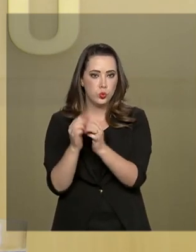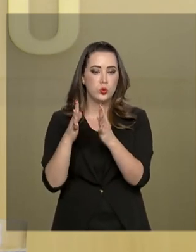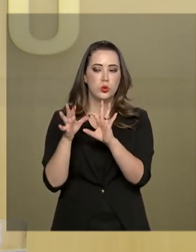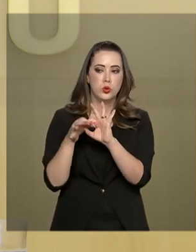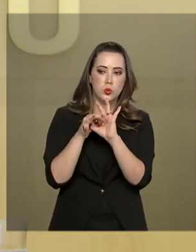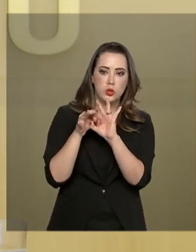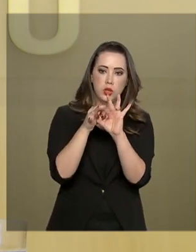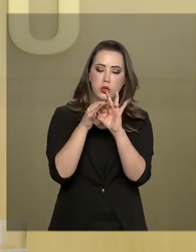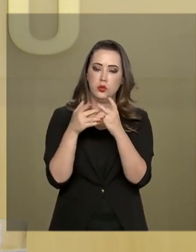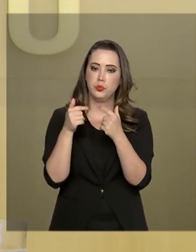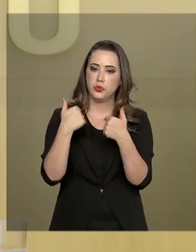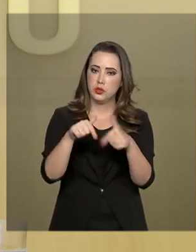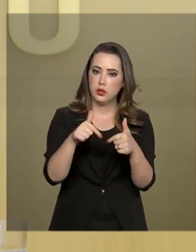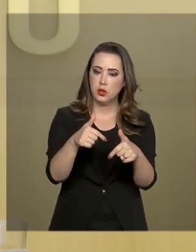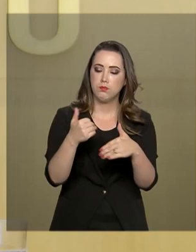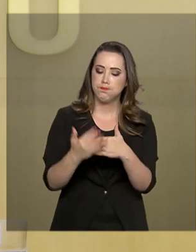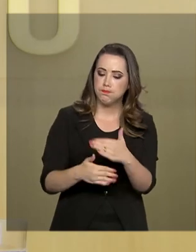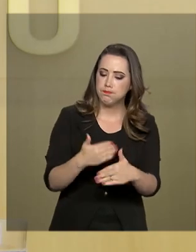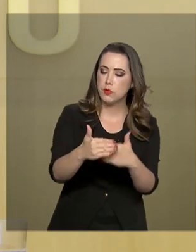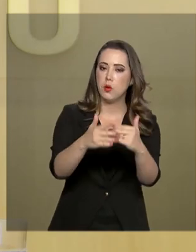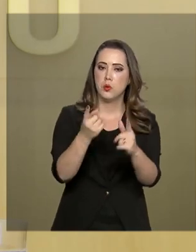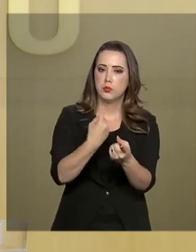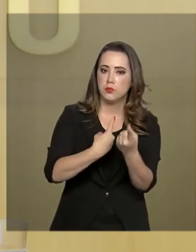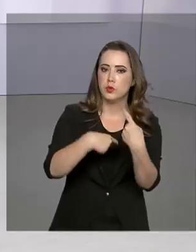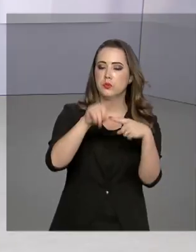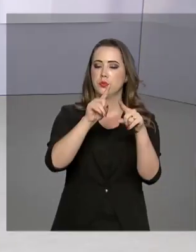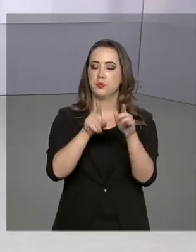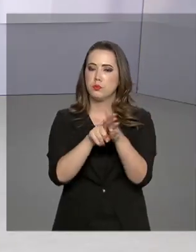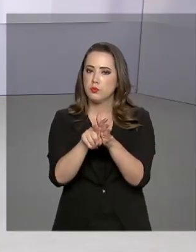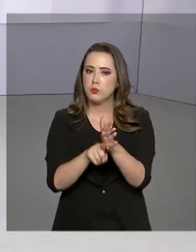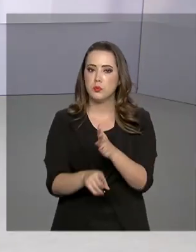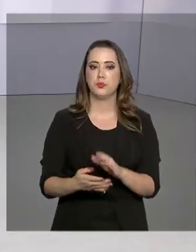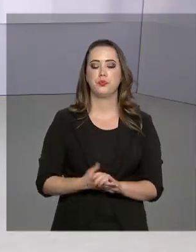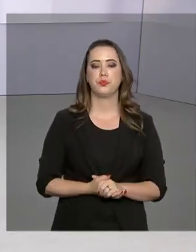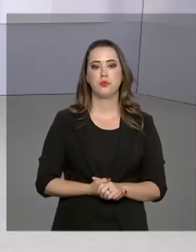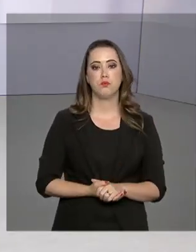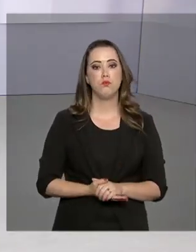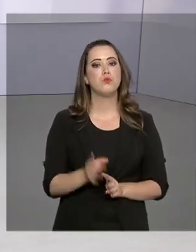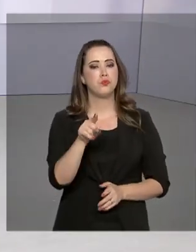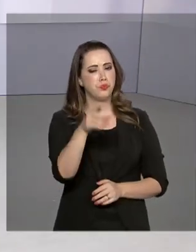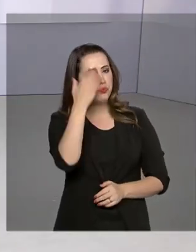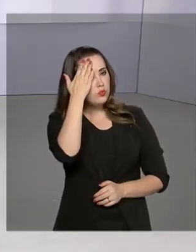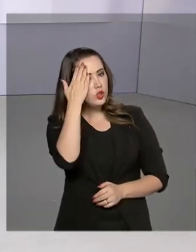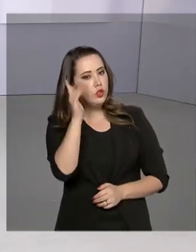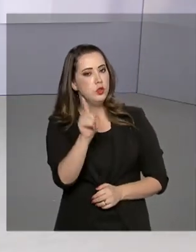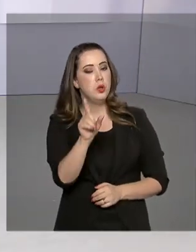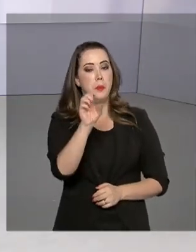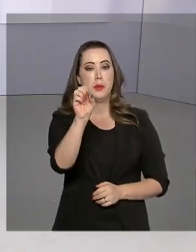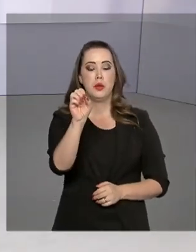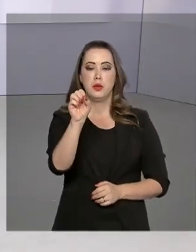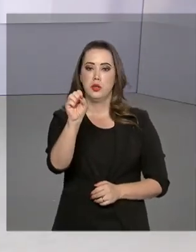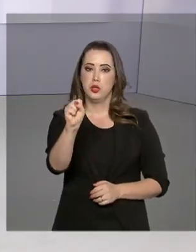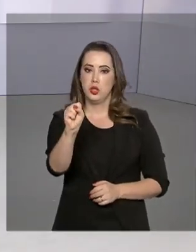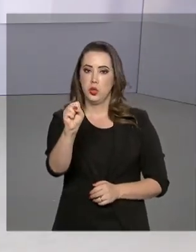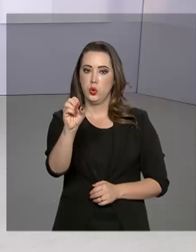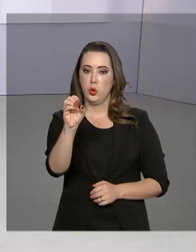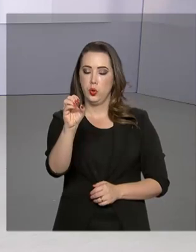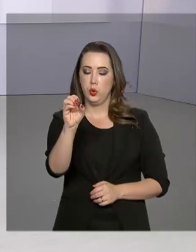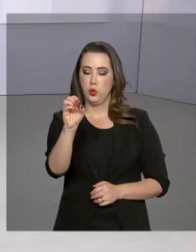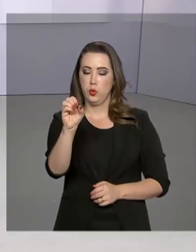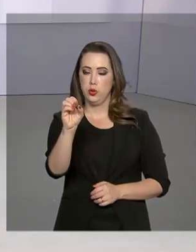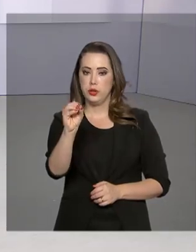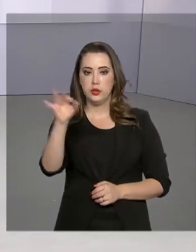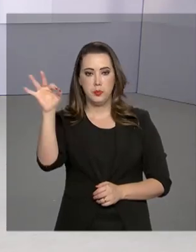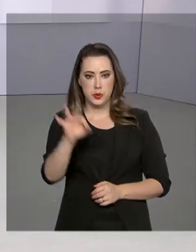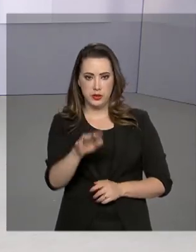também produzir uma alavancagem nas investigações você sabia que oito em cada dez vítimas de